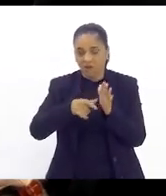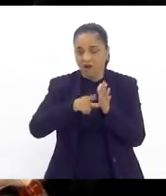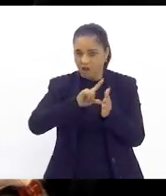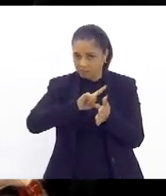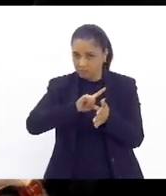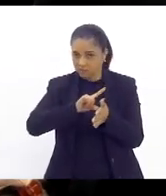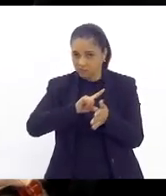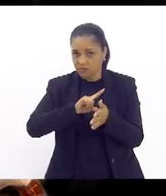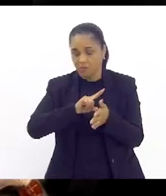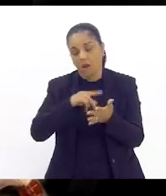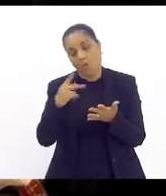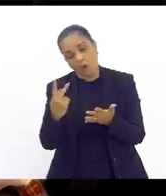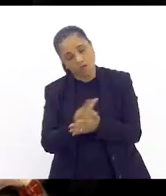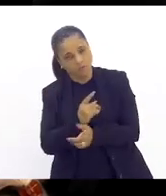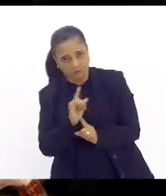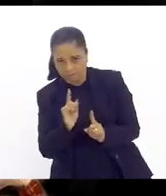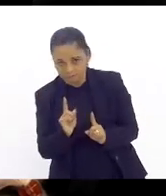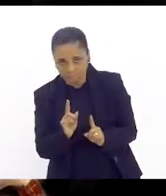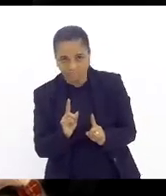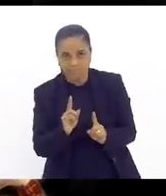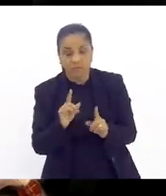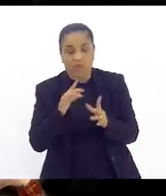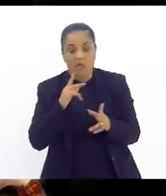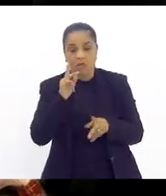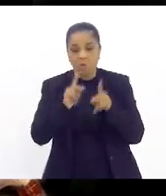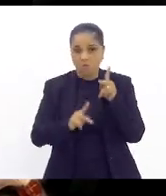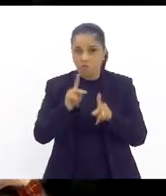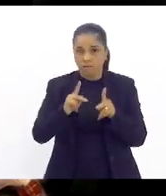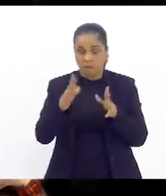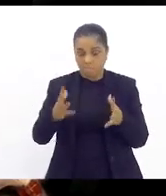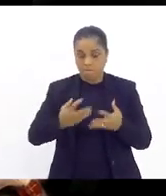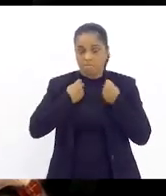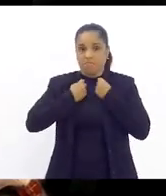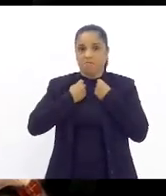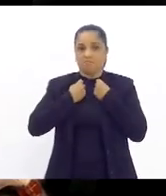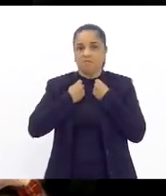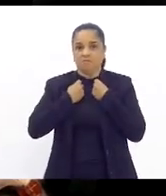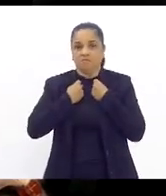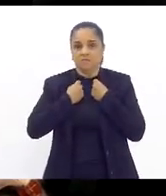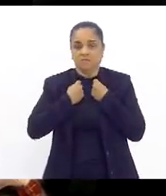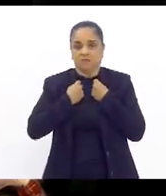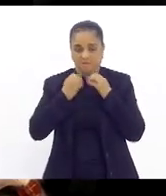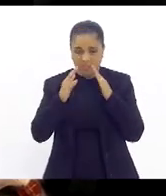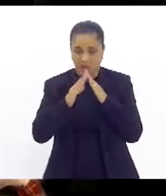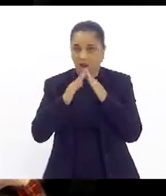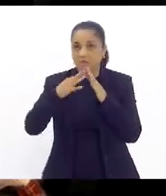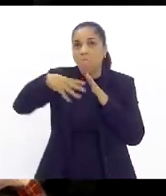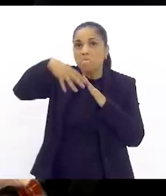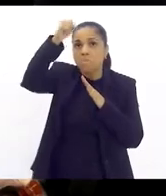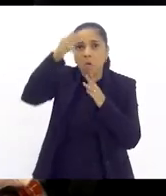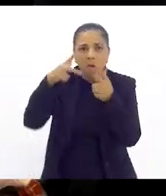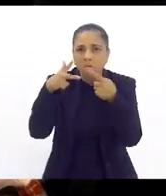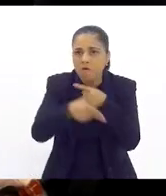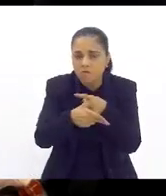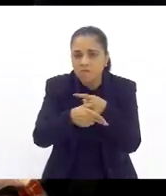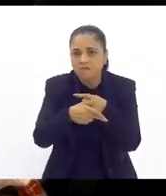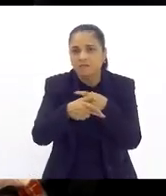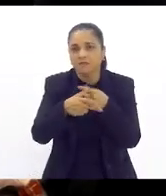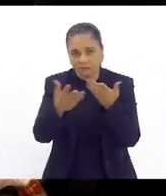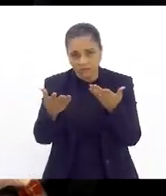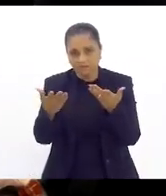acontece e acaba que o contribuinte é pego de surpresa ai de convir que Muitos contribuintes são excluídos digitalmente